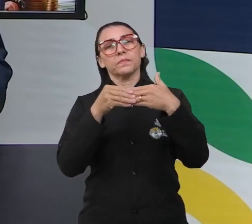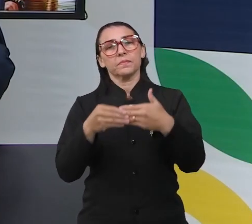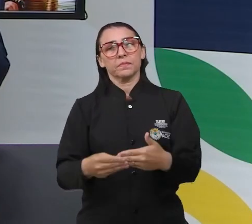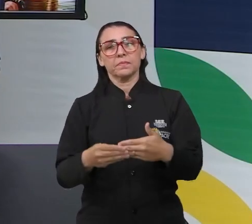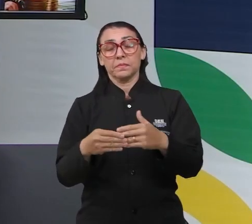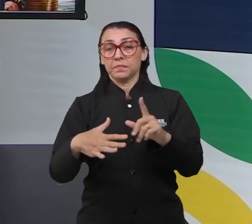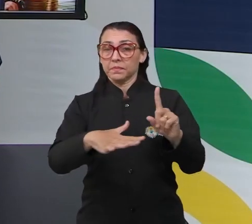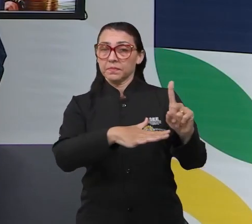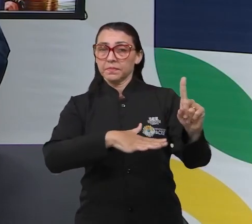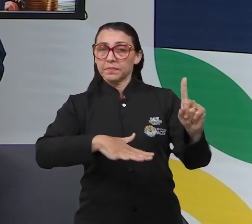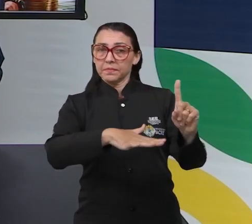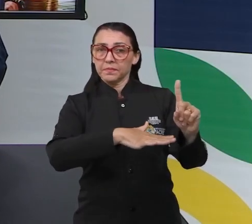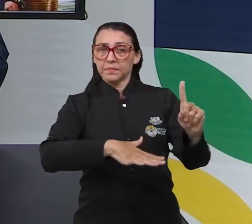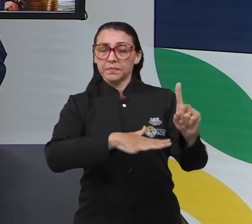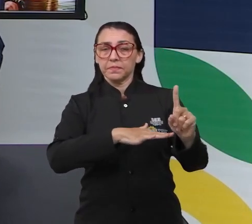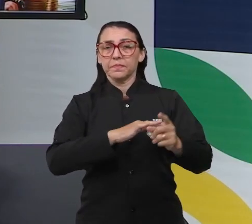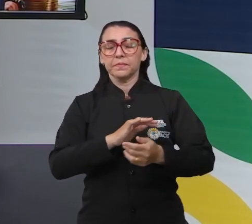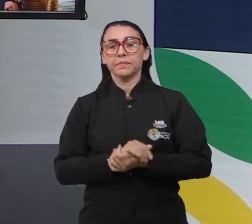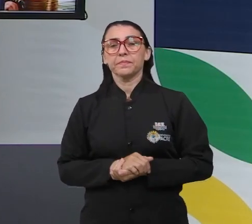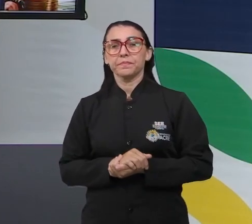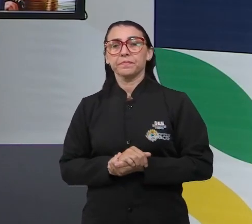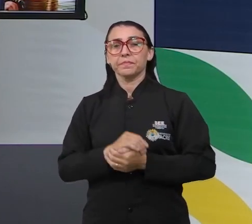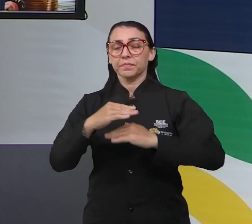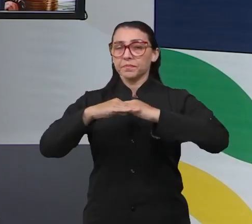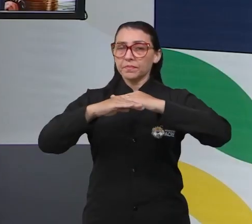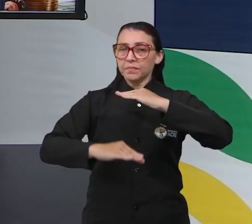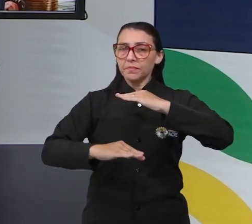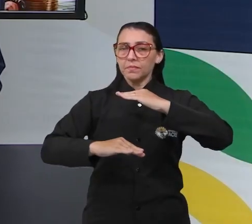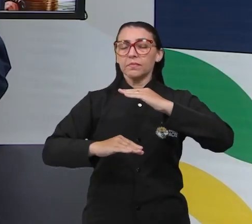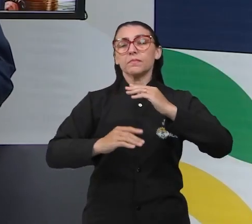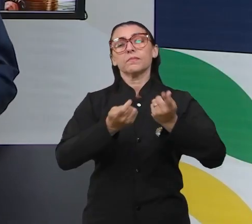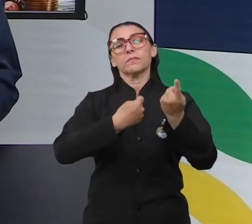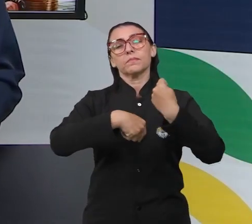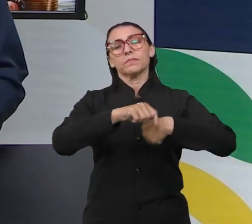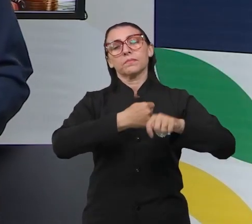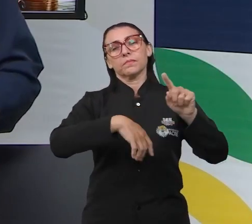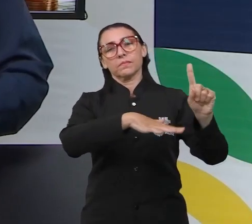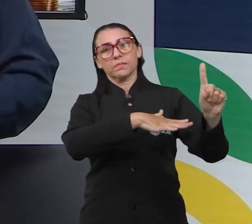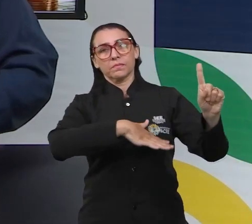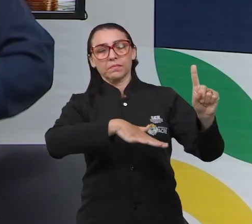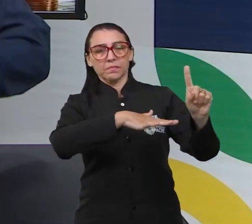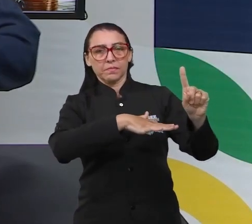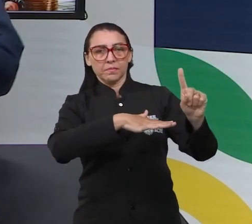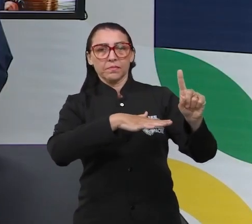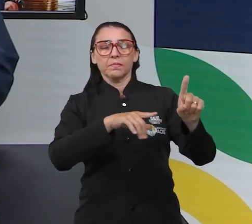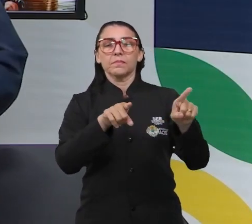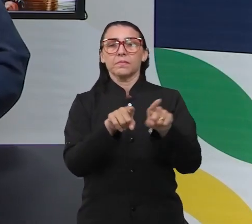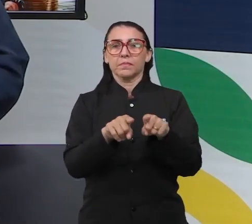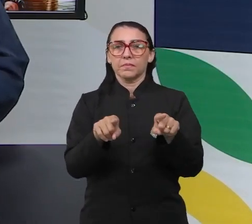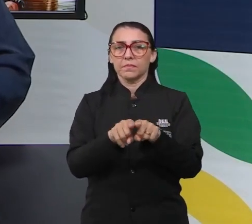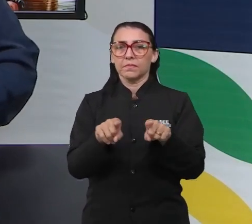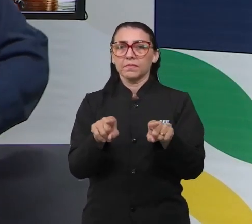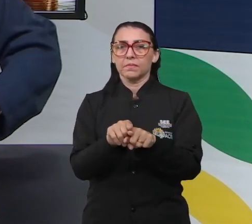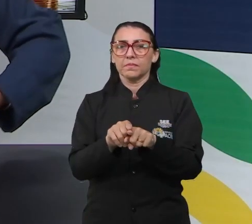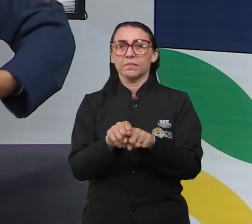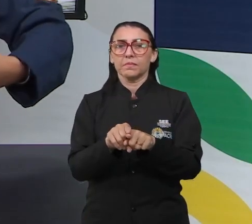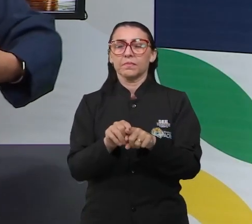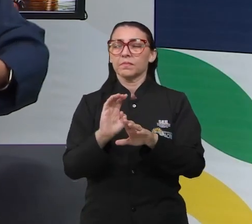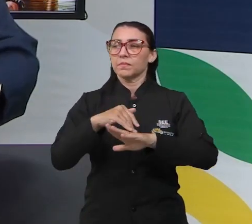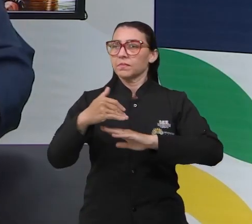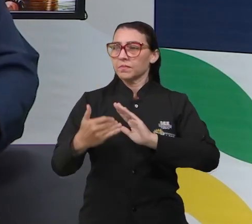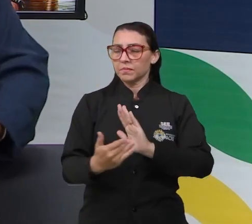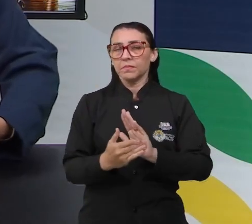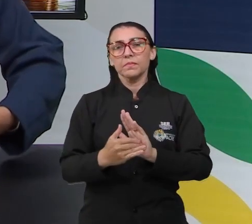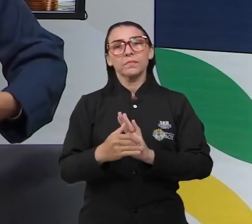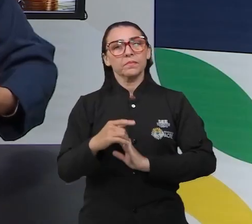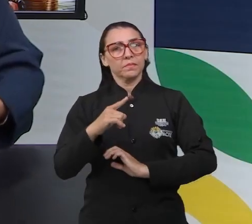na sociedade o seguinte, a desigualdade socioeconômica, que vai, na verdade, ser gerada por tudo isso que